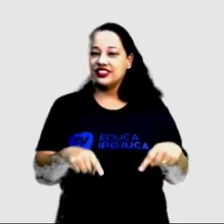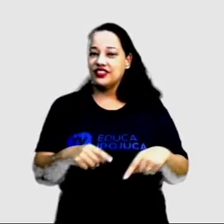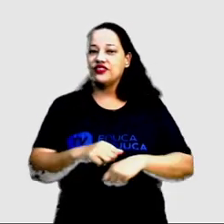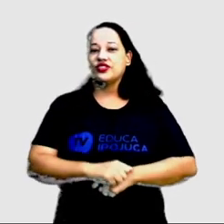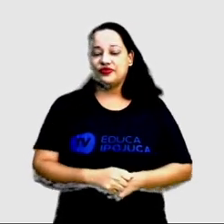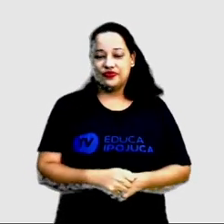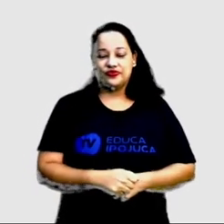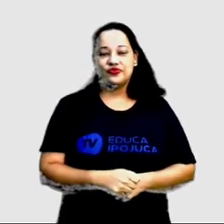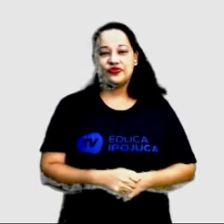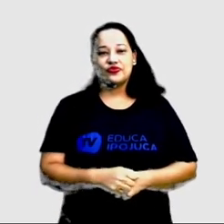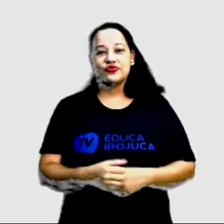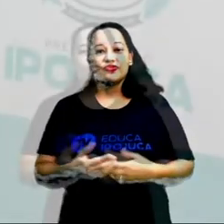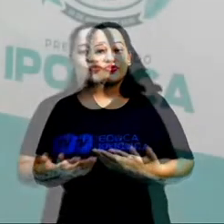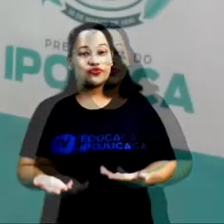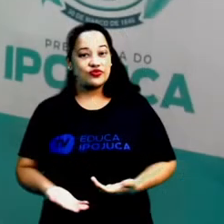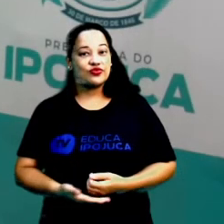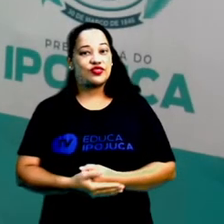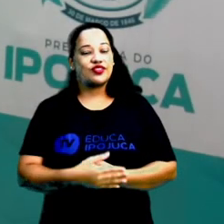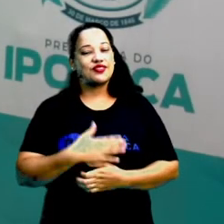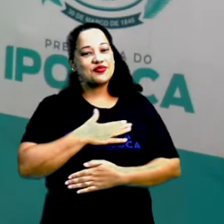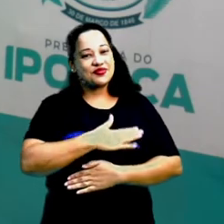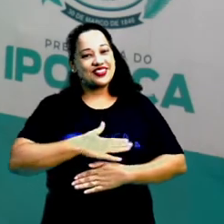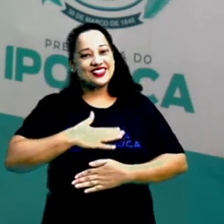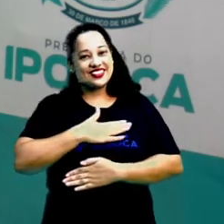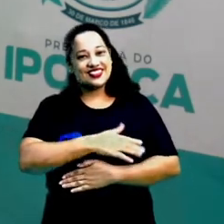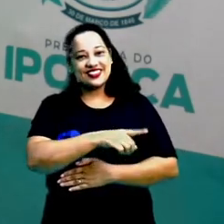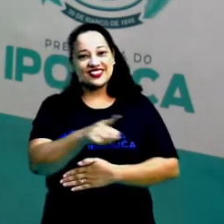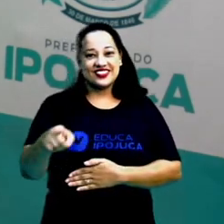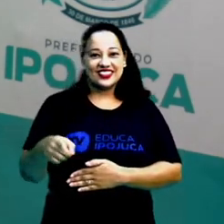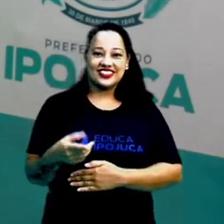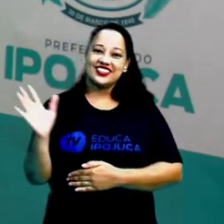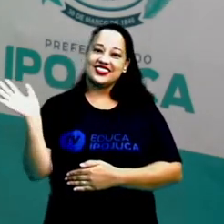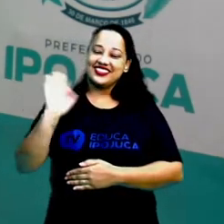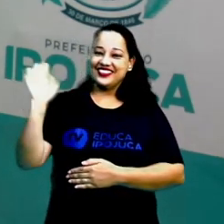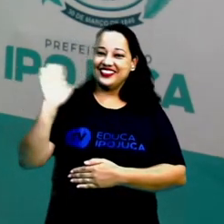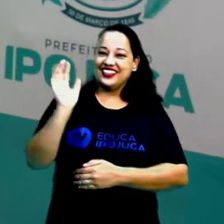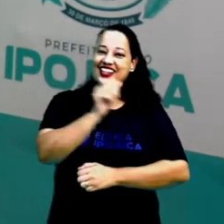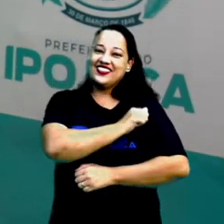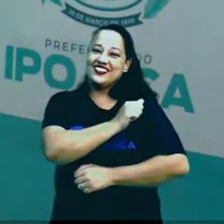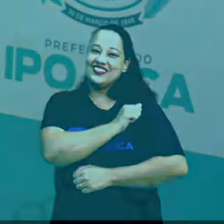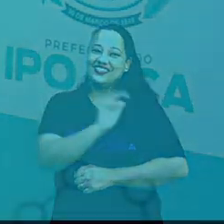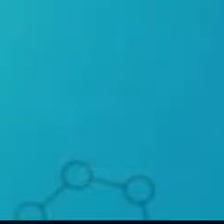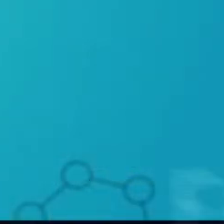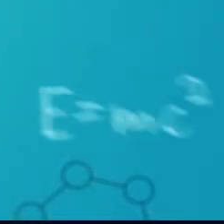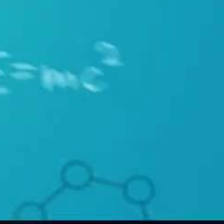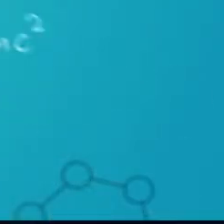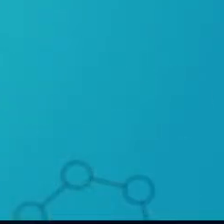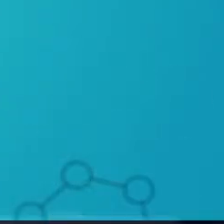o Week Challenge. Foi um prazer estar com vocês. Bye, bye, students!